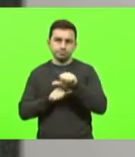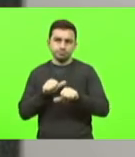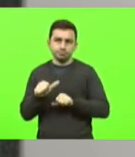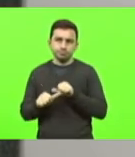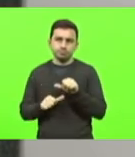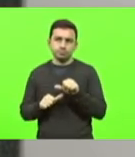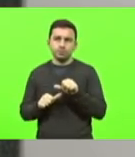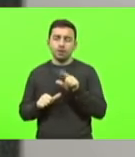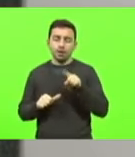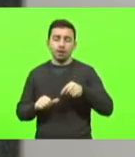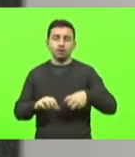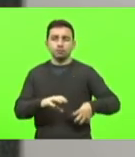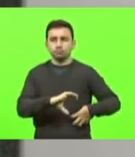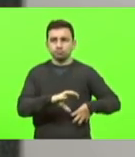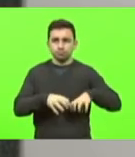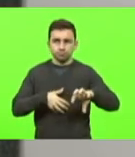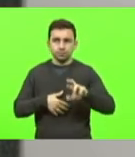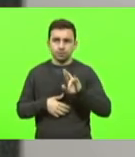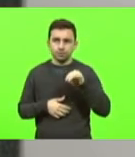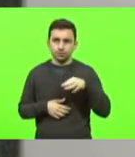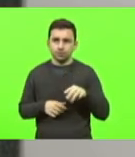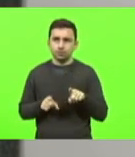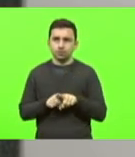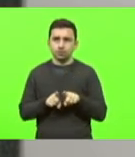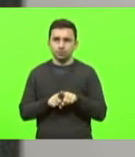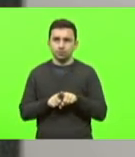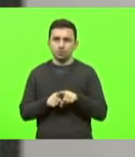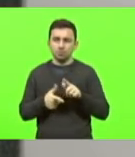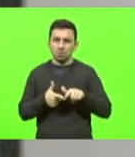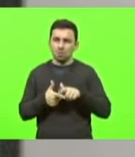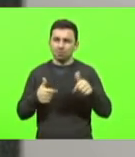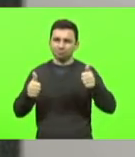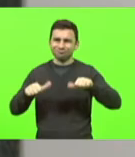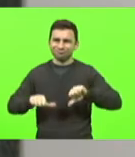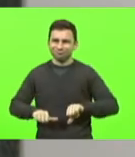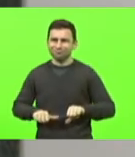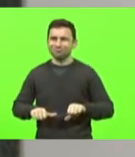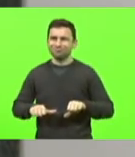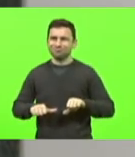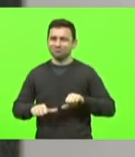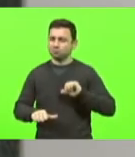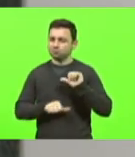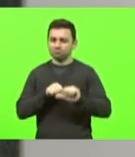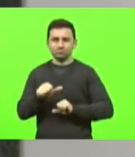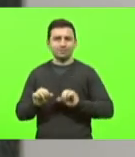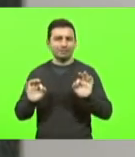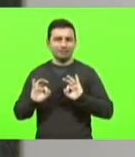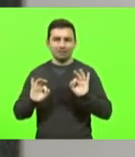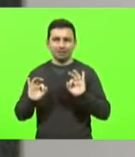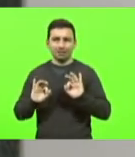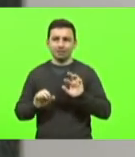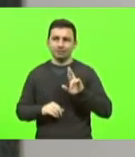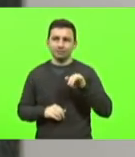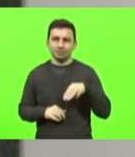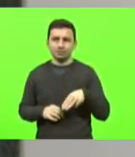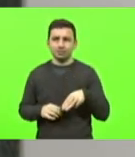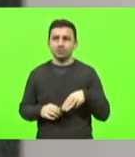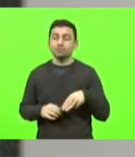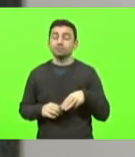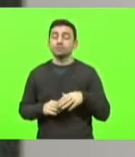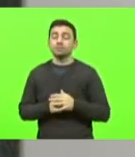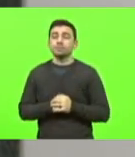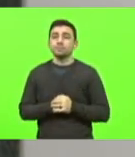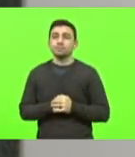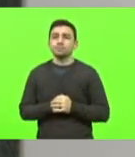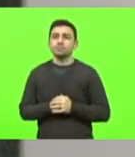transplante renal, insuficiência renal crônica, lesão renal progressiva e irreversível da função dos rins em sua fase mais avançada.